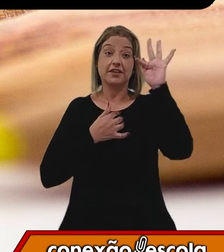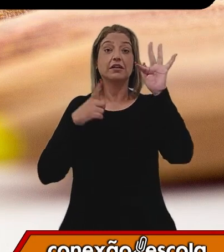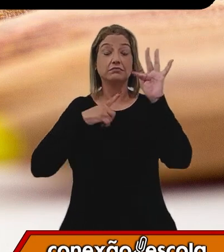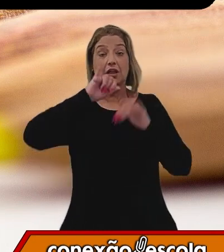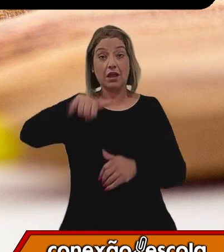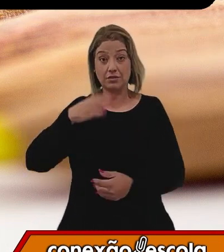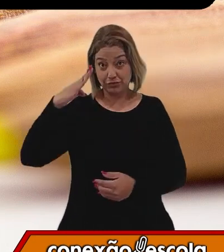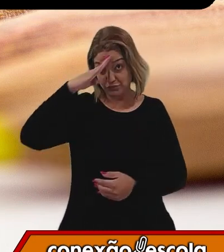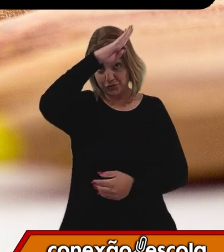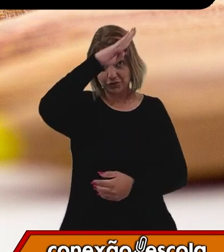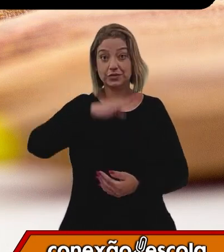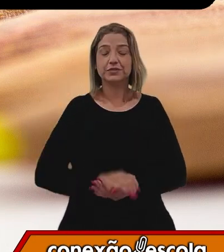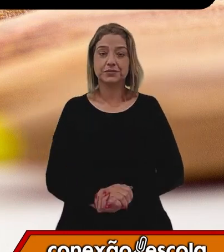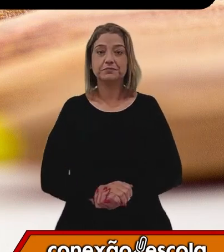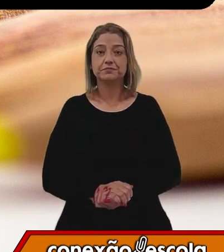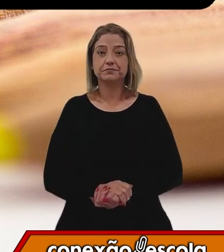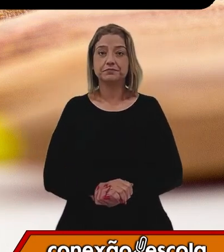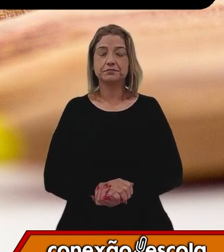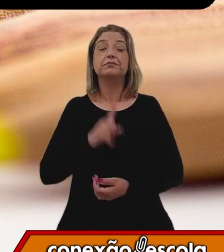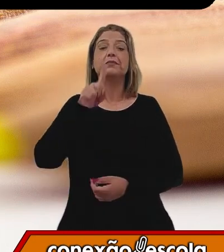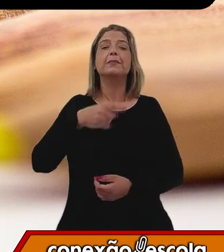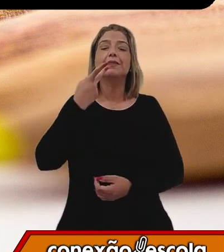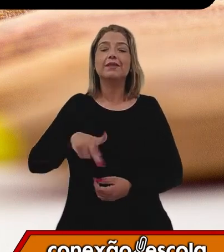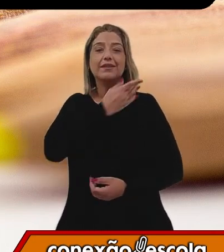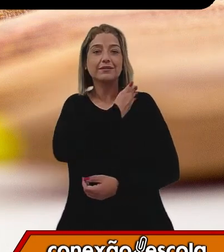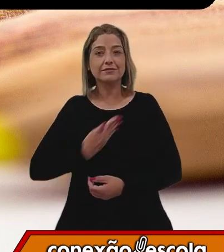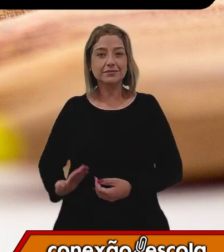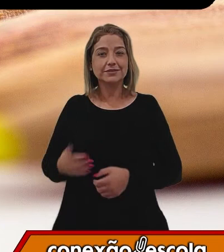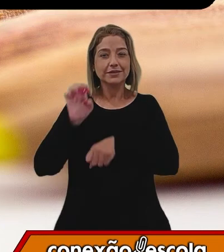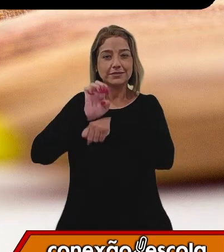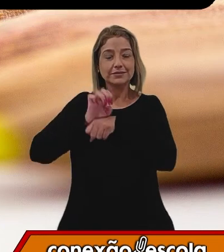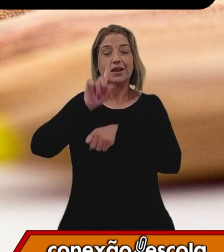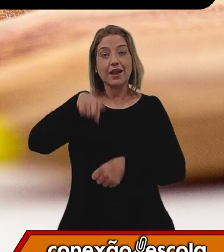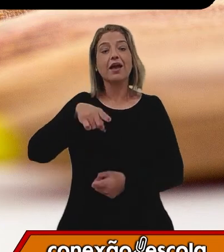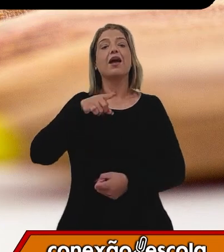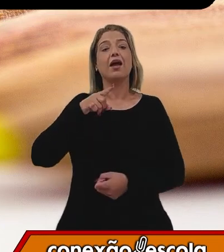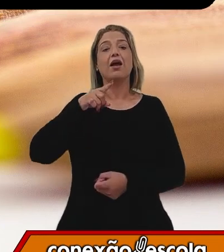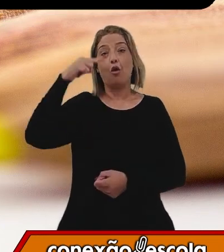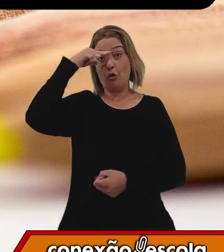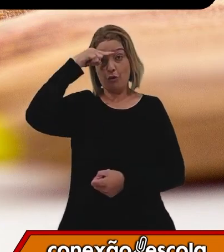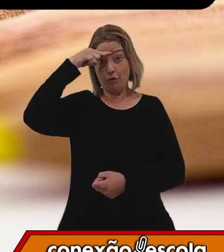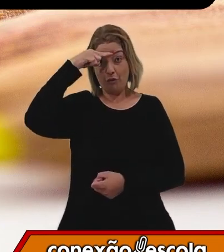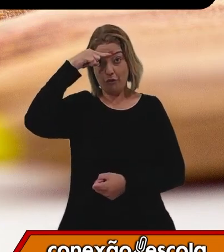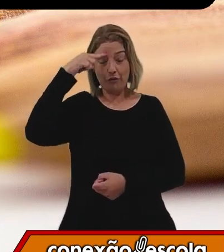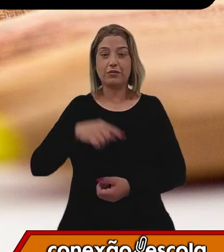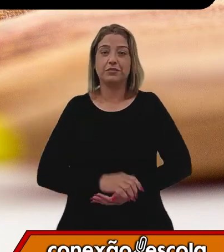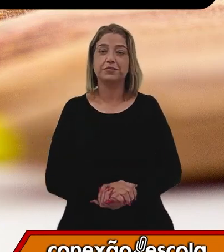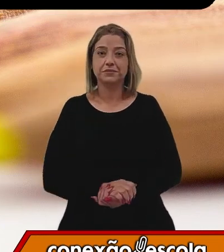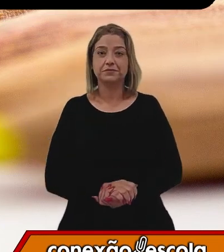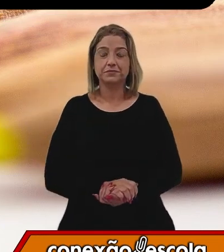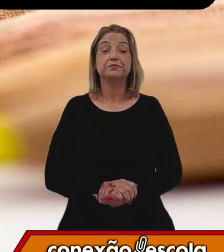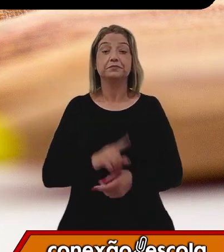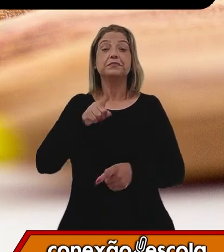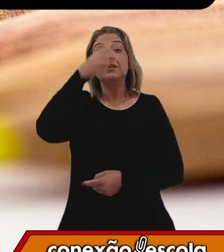Jair Bolsonaro. A nível estadual, o nosso governador Ronaldo Caiado. E